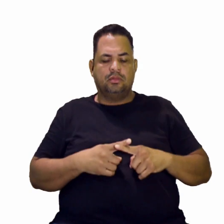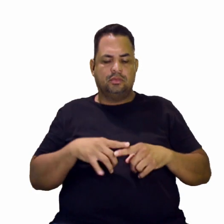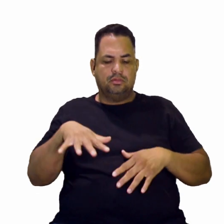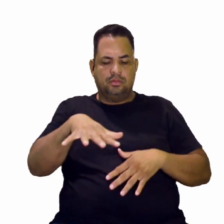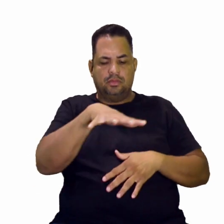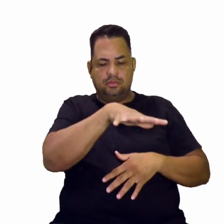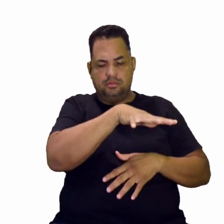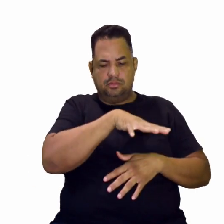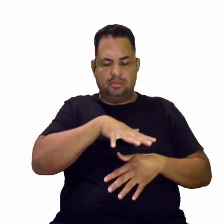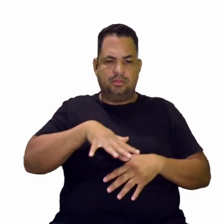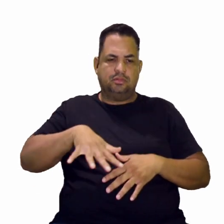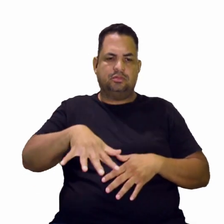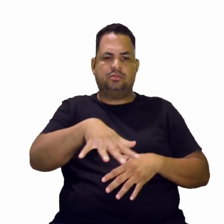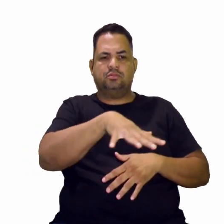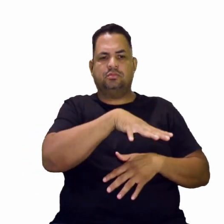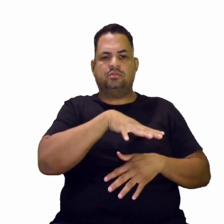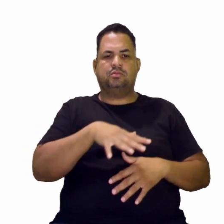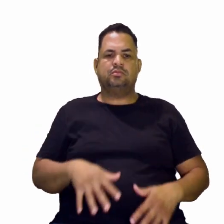espaço,